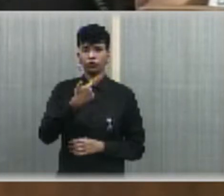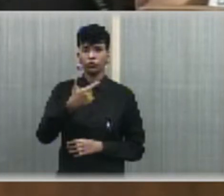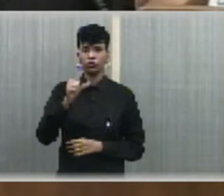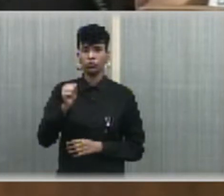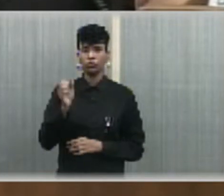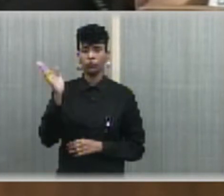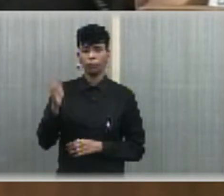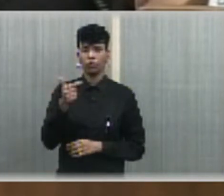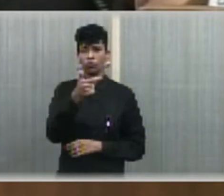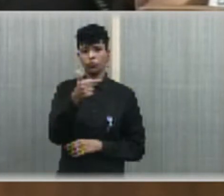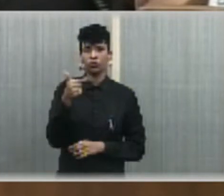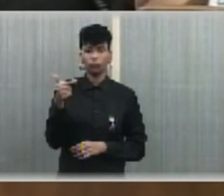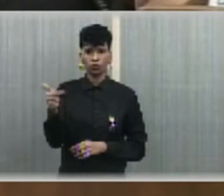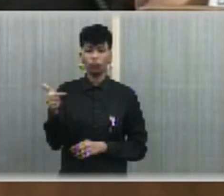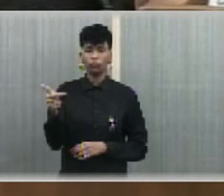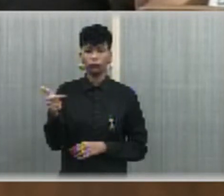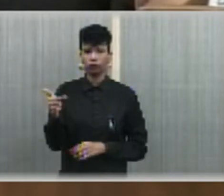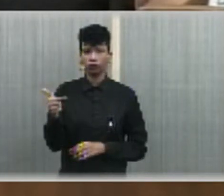628/22.